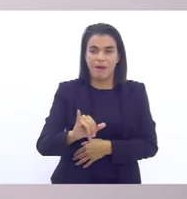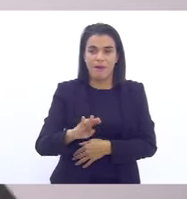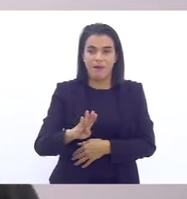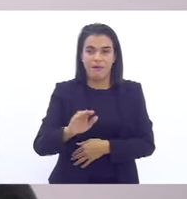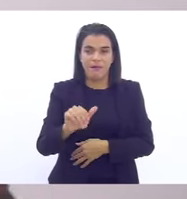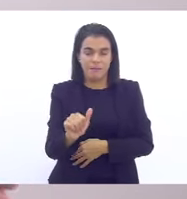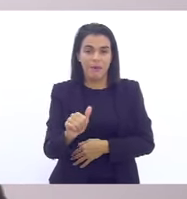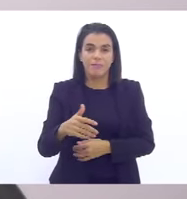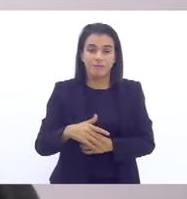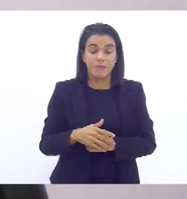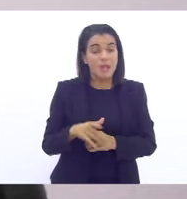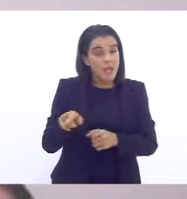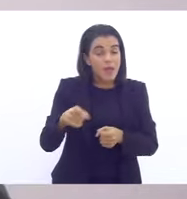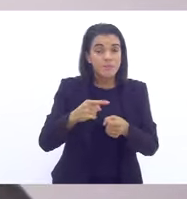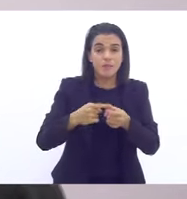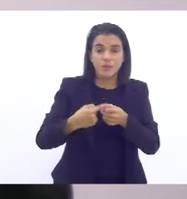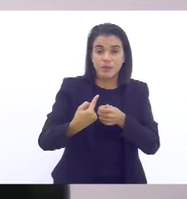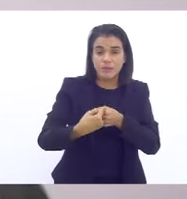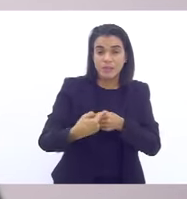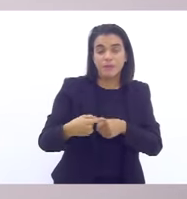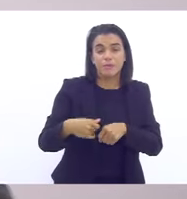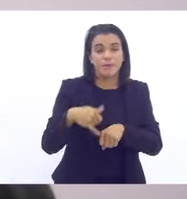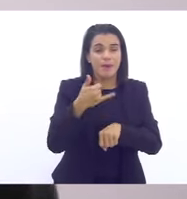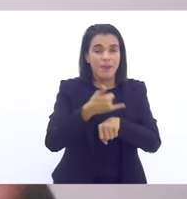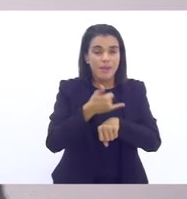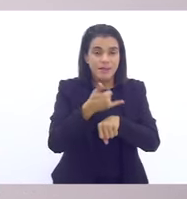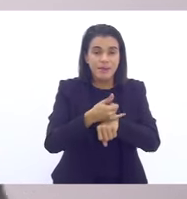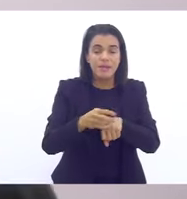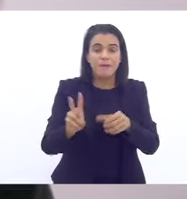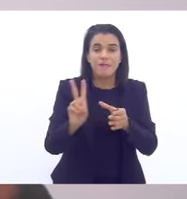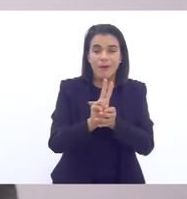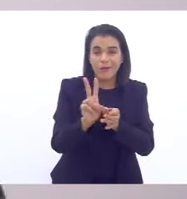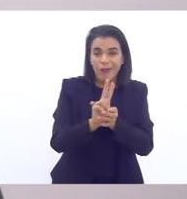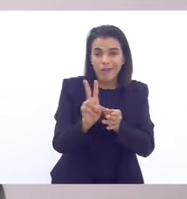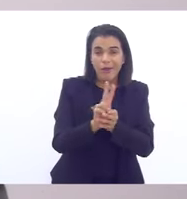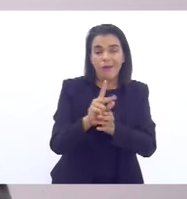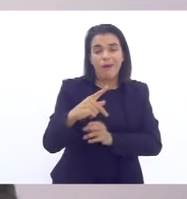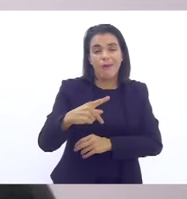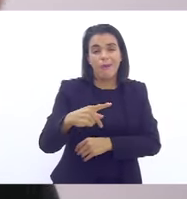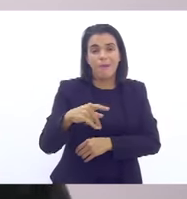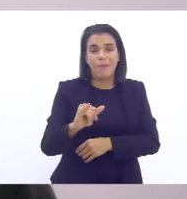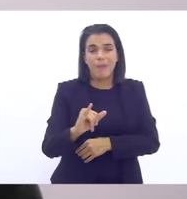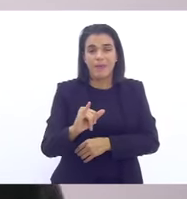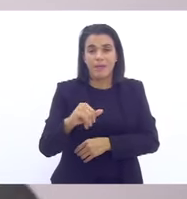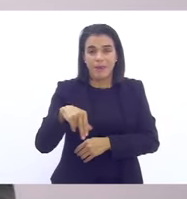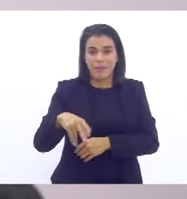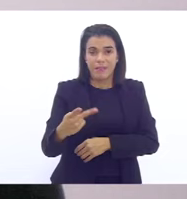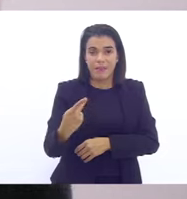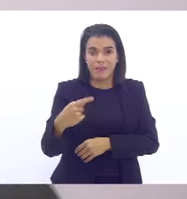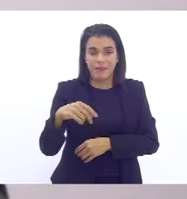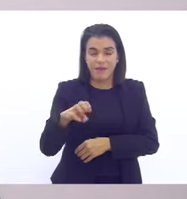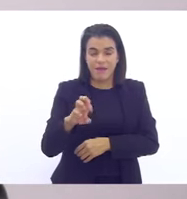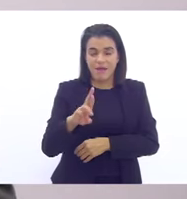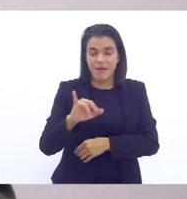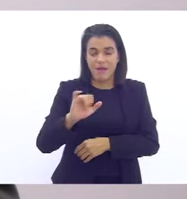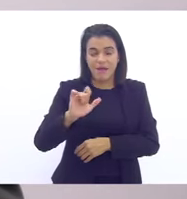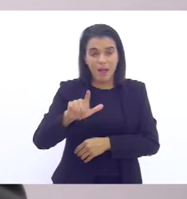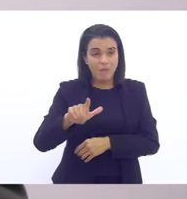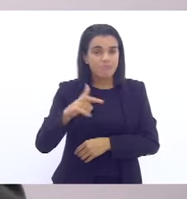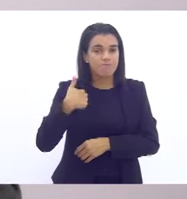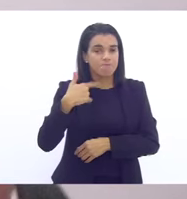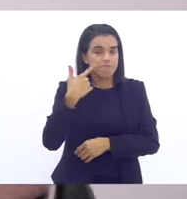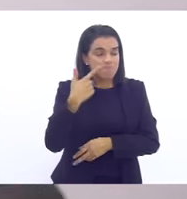que está Resende, Volta Redonda, Barra Mansa, Pinheiral, e aí vamos conversar e tentar entender a